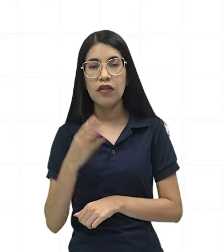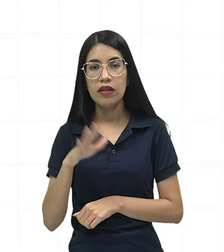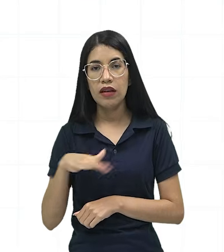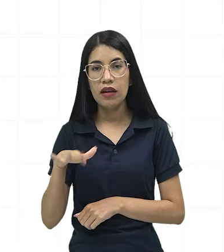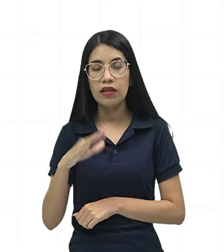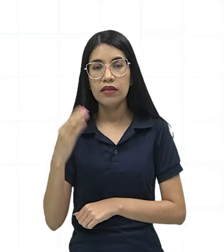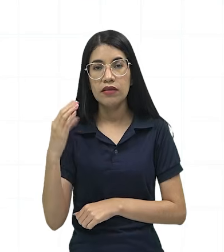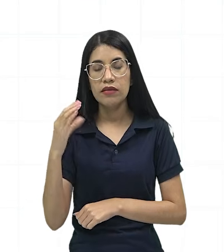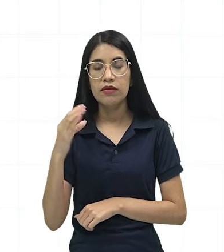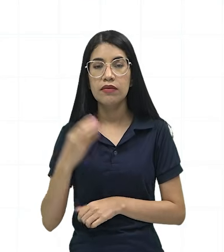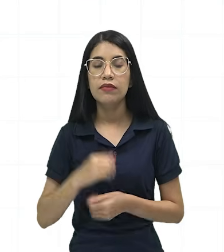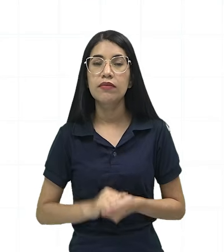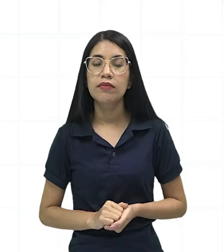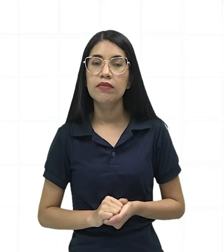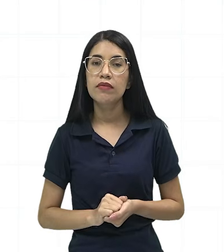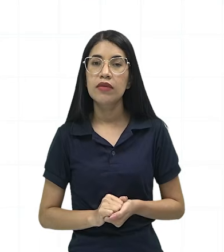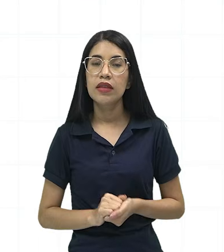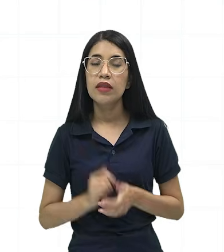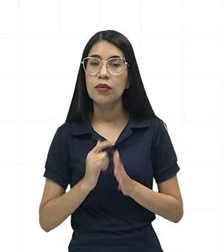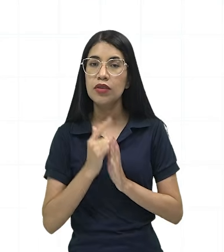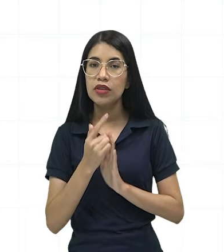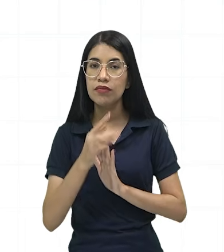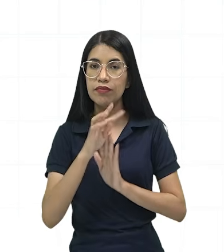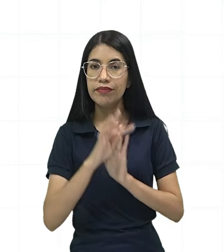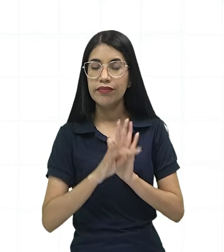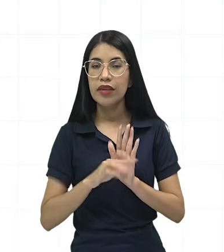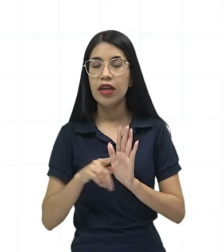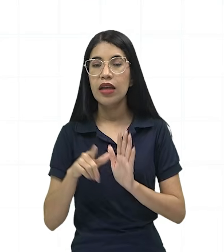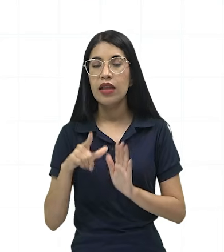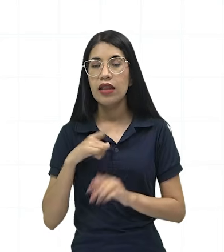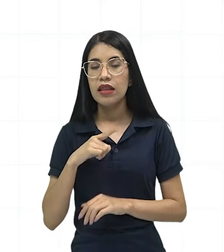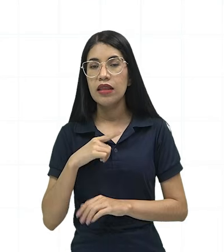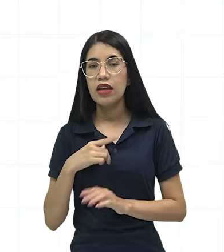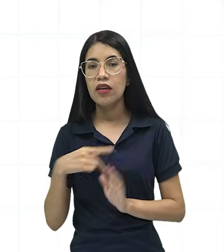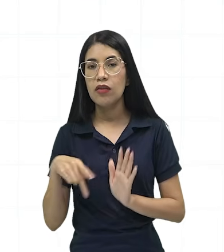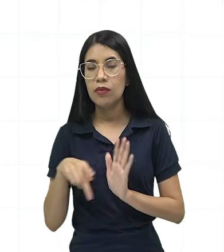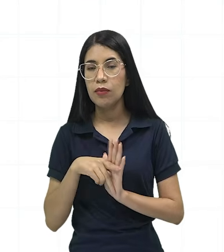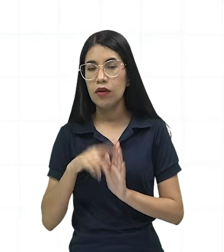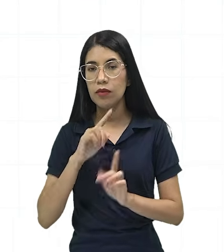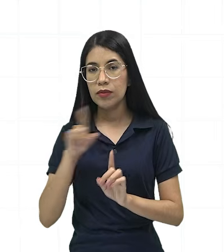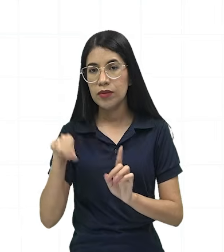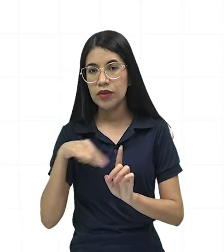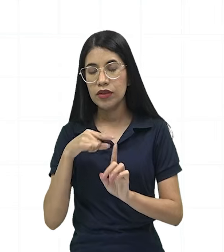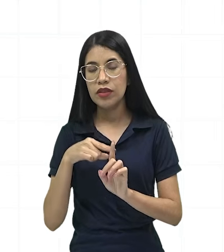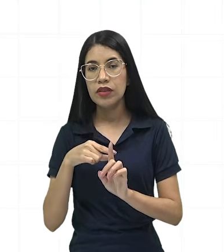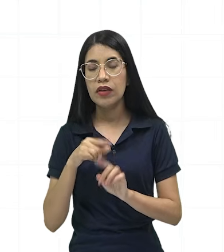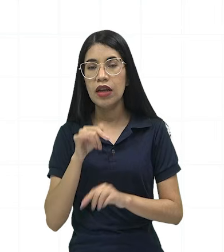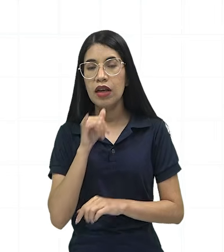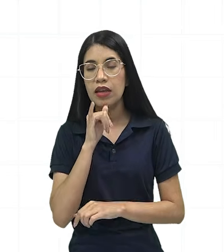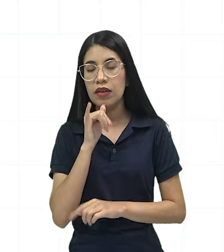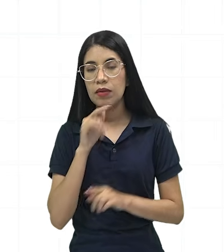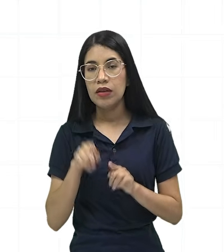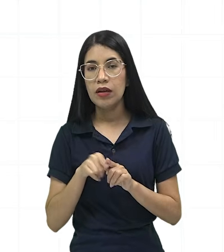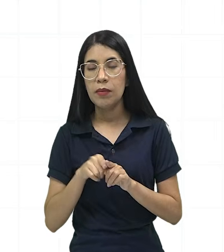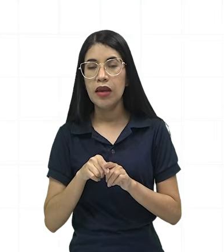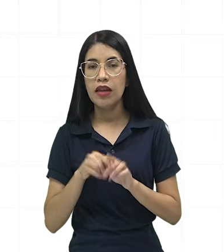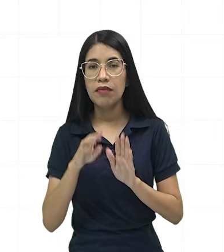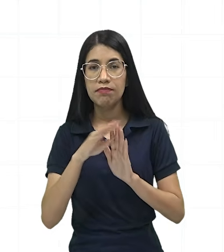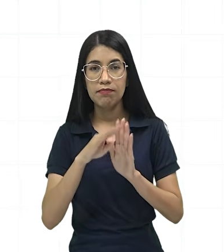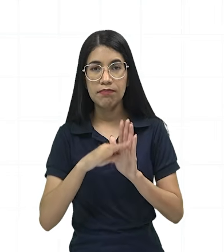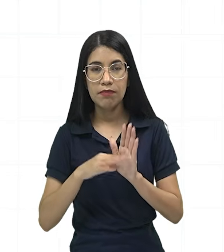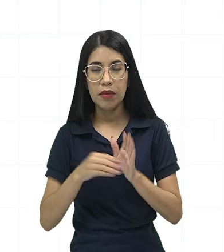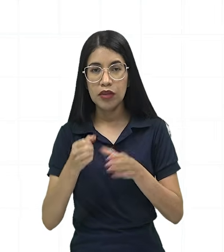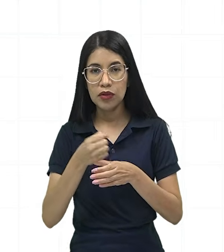ciência. Então, cada gênero textual tem a sua finalidade. As receitas, né? As